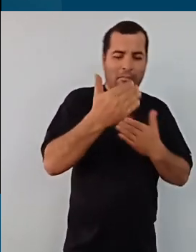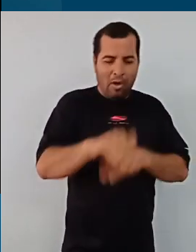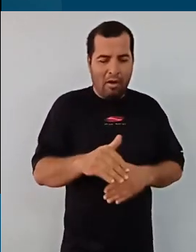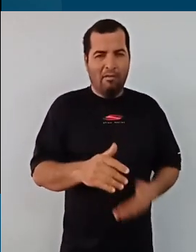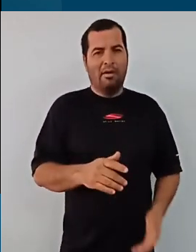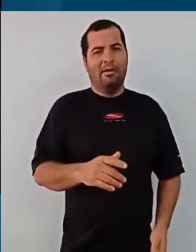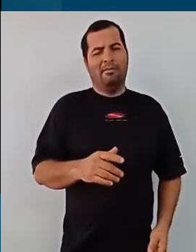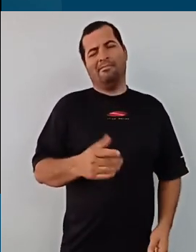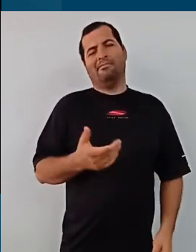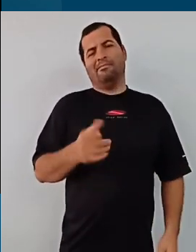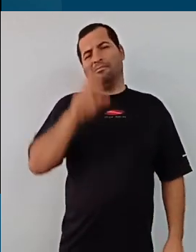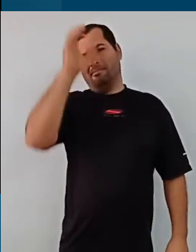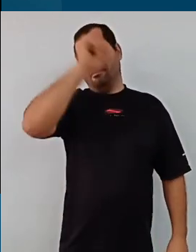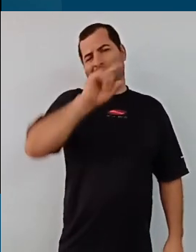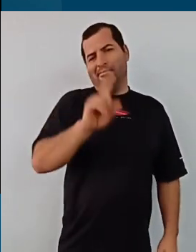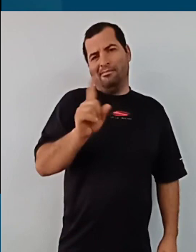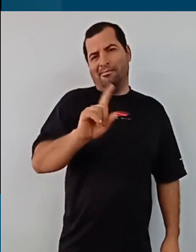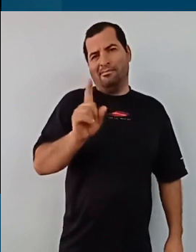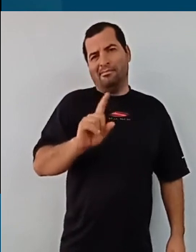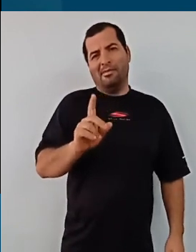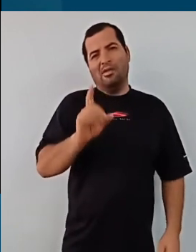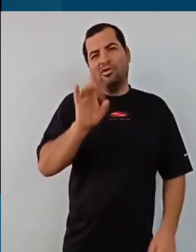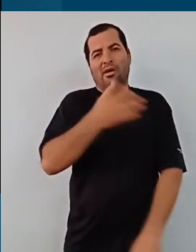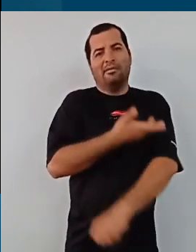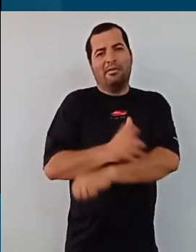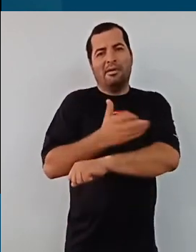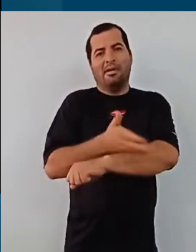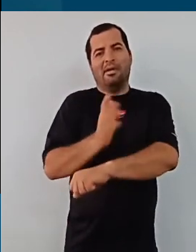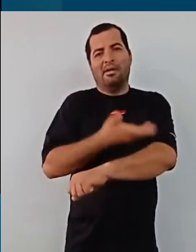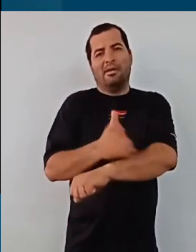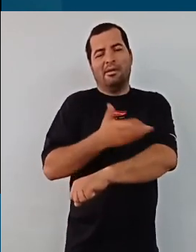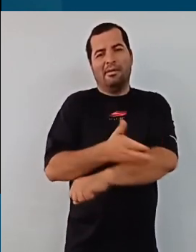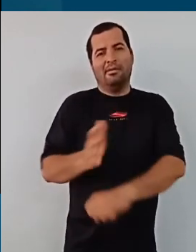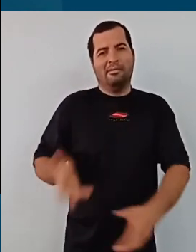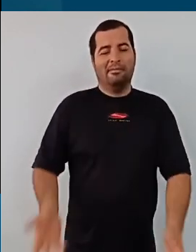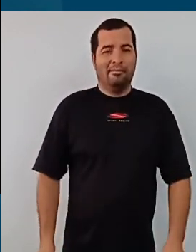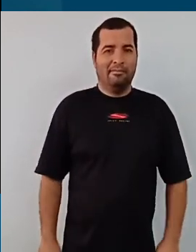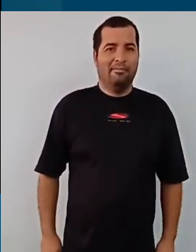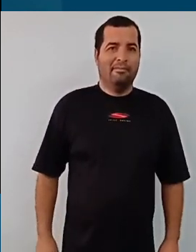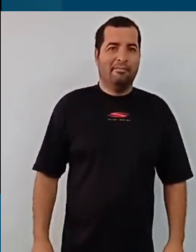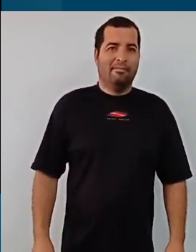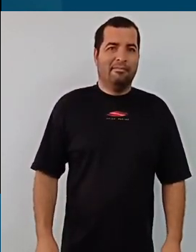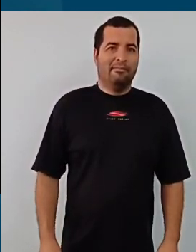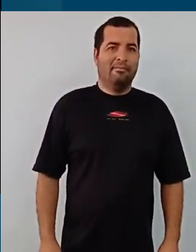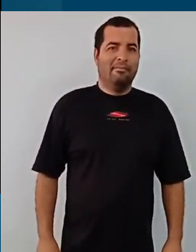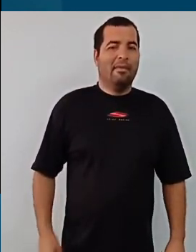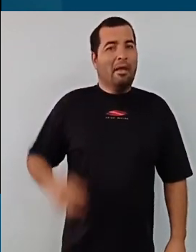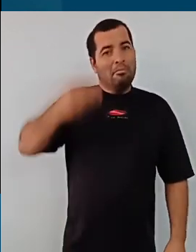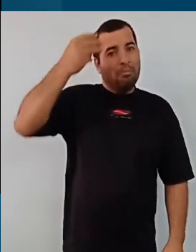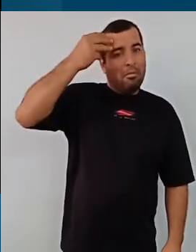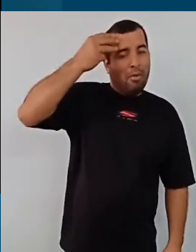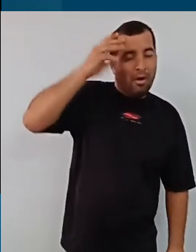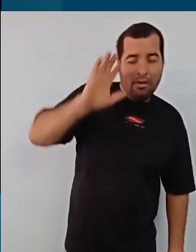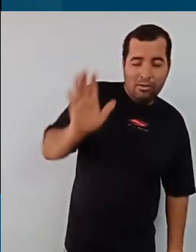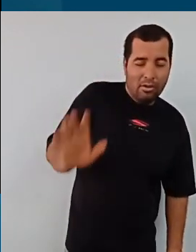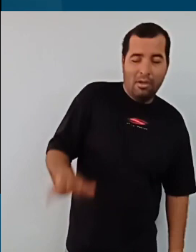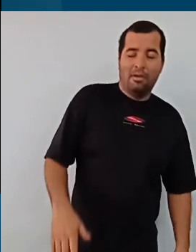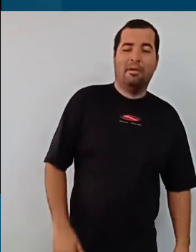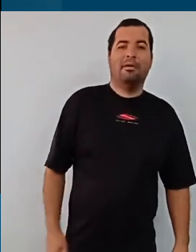aprendizagem. No máximo, se a gente tiver muita sorte, a gente está fazendo um baita exercício de memória dos